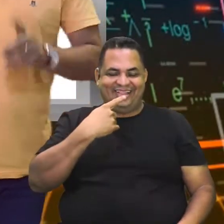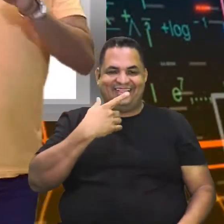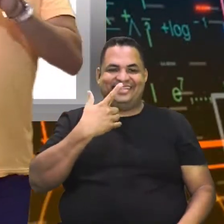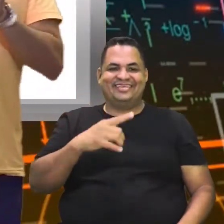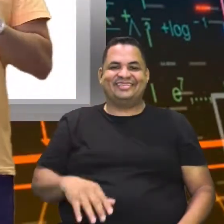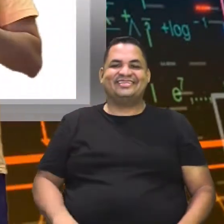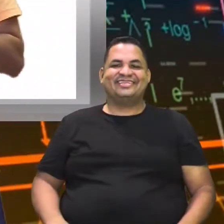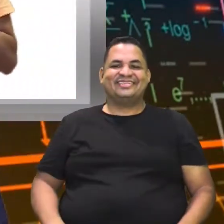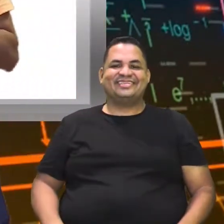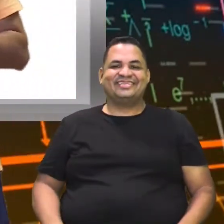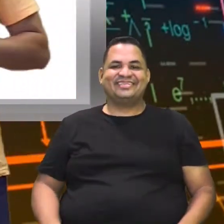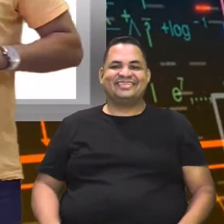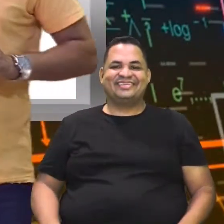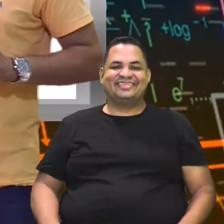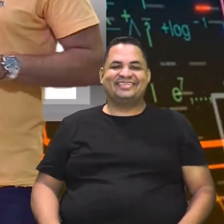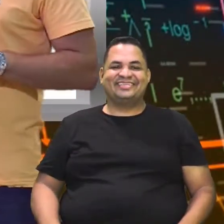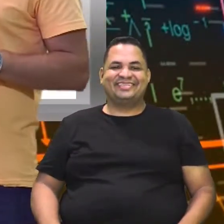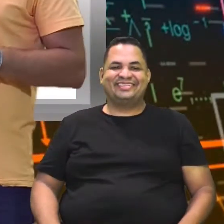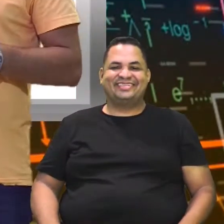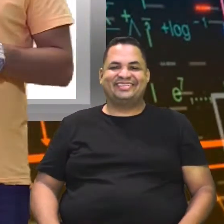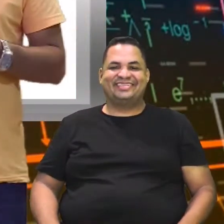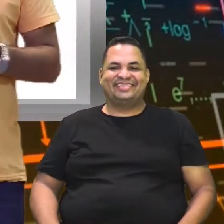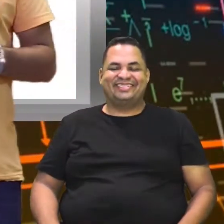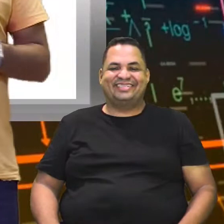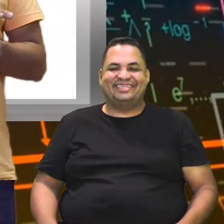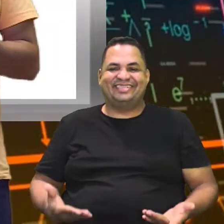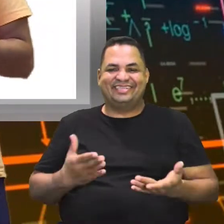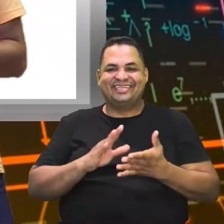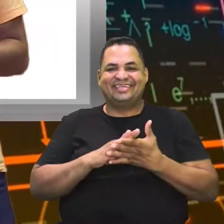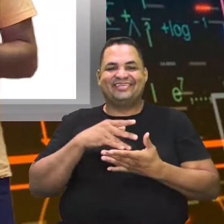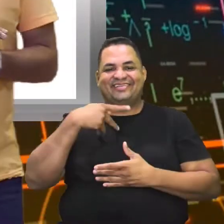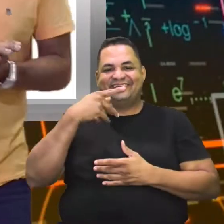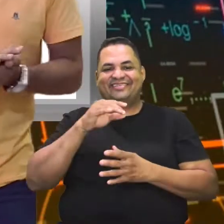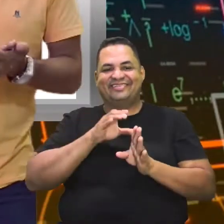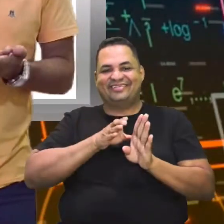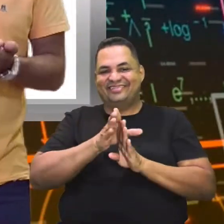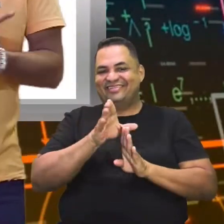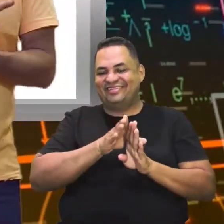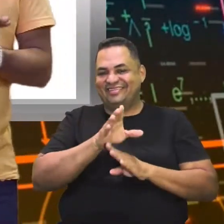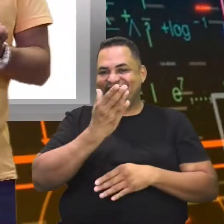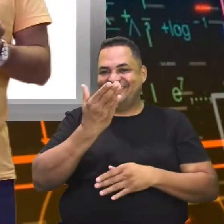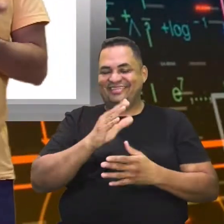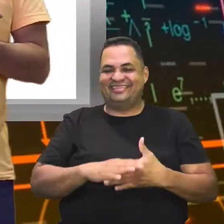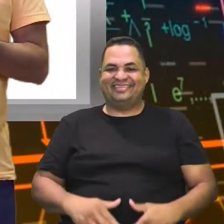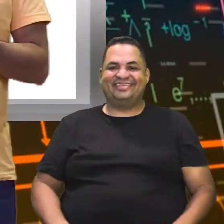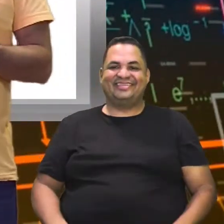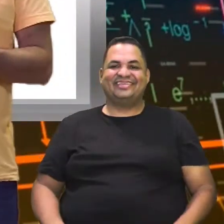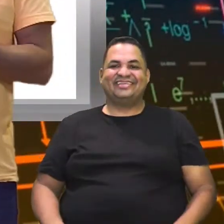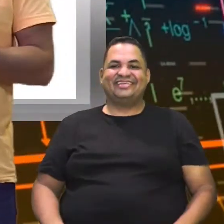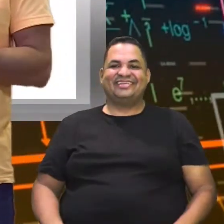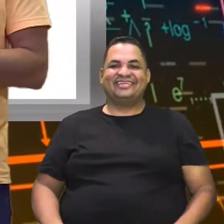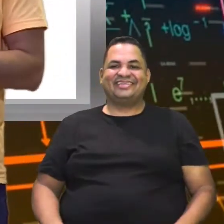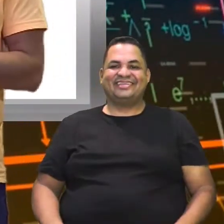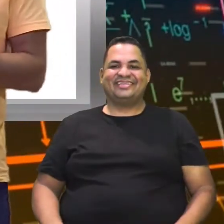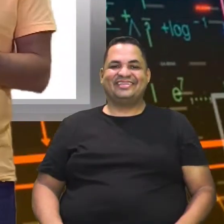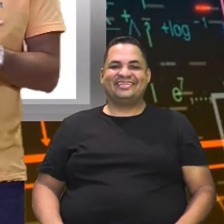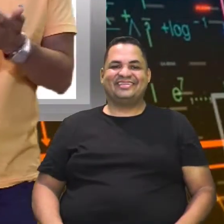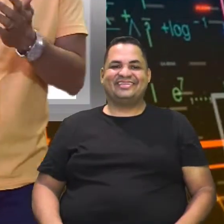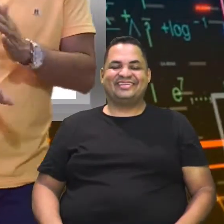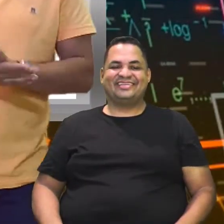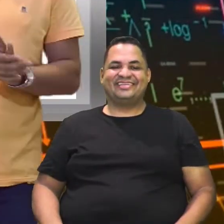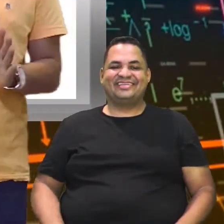tá? Isso é bullying, tá? Vou passar na orientação, vou levar essa para orientadora. Você tá bullyingando a minha pessoa.